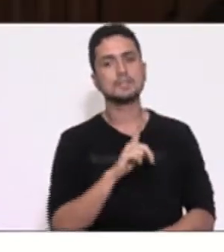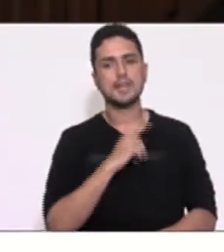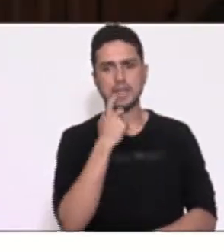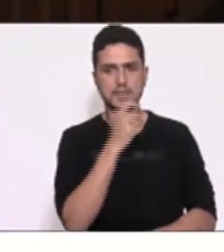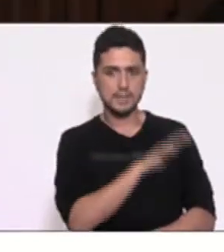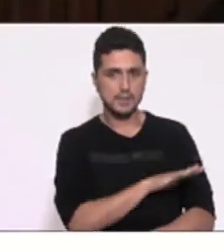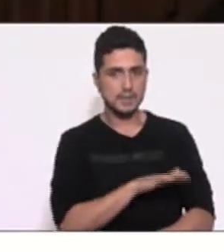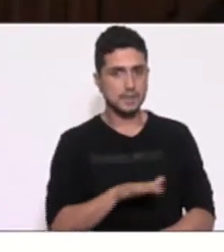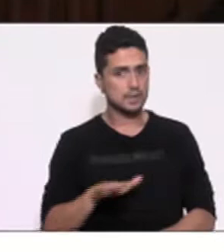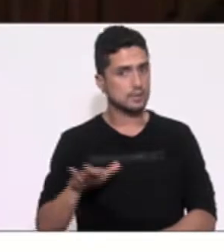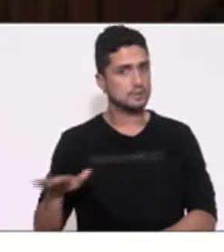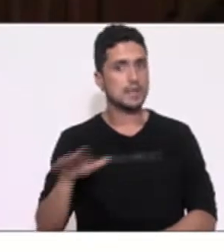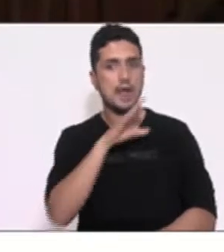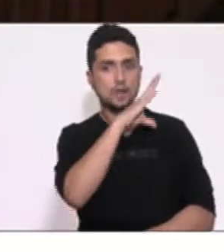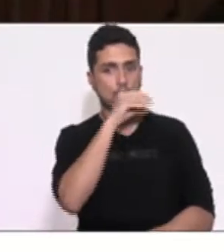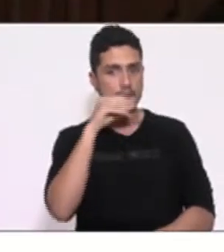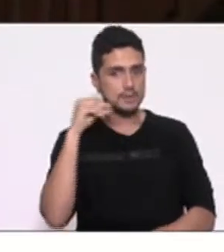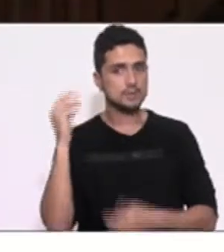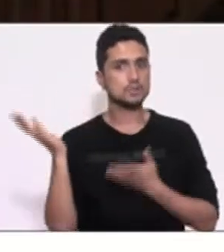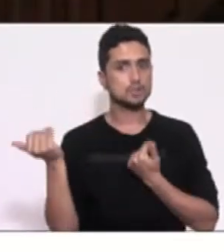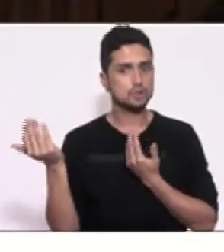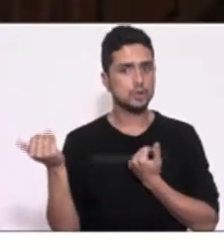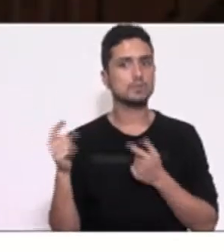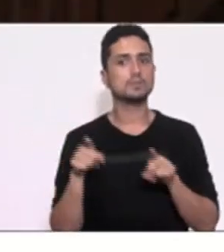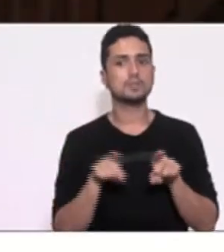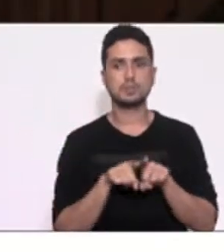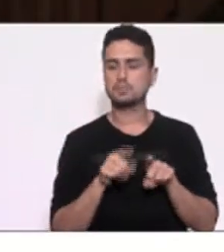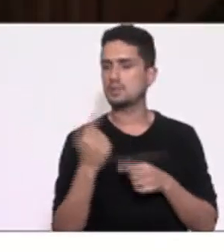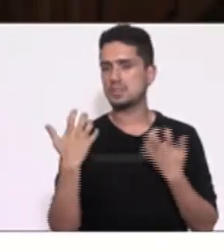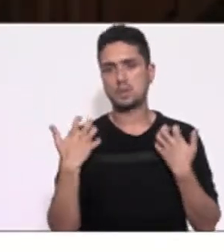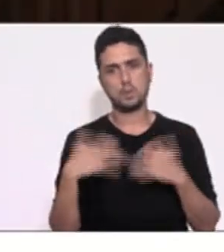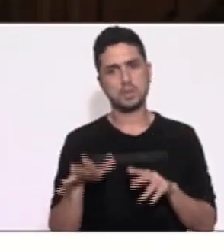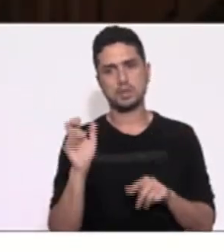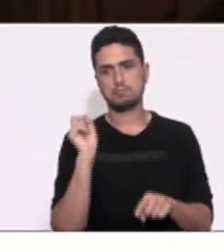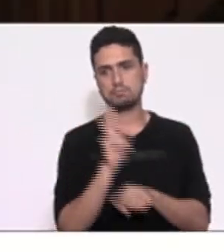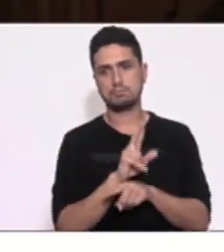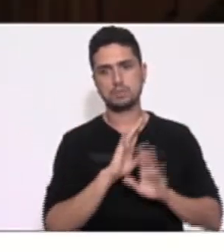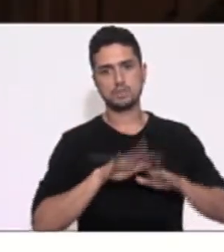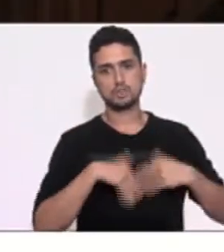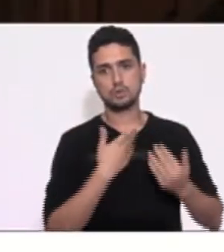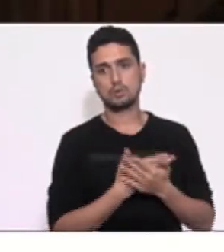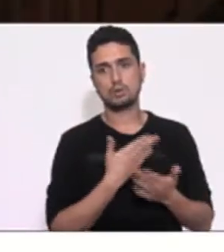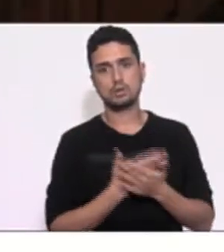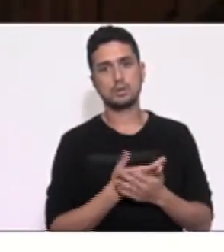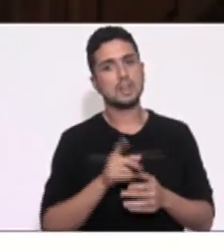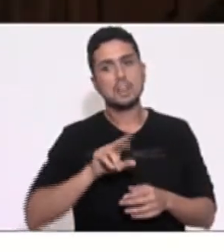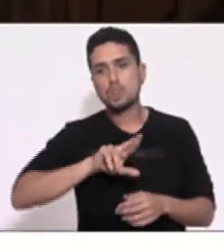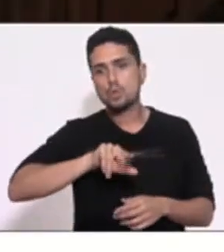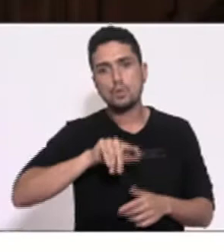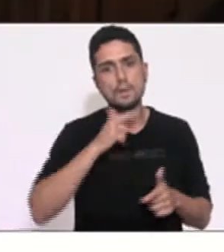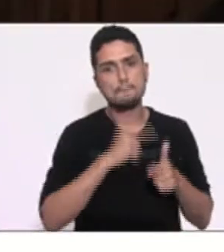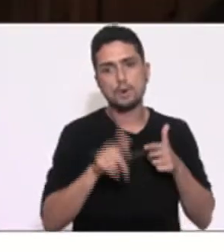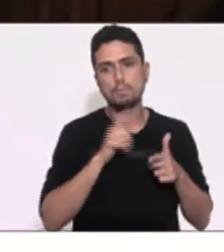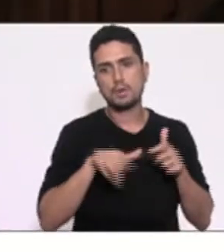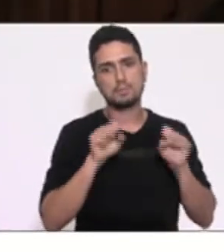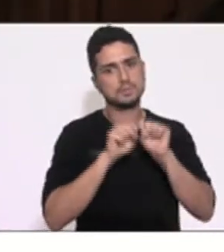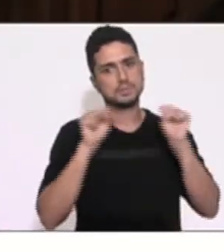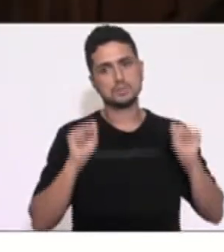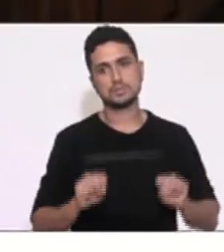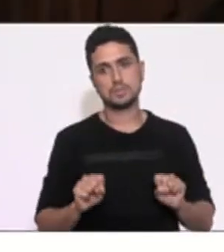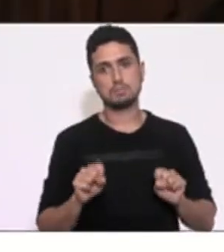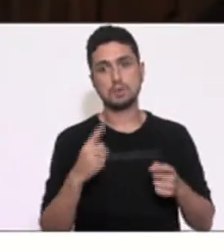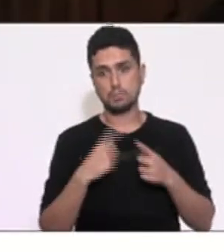crianças e, sobretudo, adolescentes e jovens que não ingressam na escola. Não é que tem problema no sistema de matrícula, não.